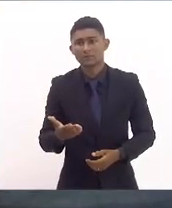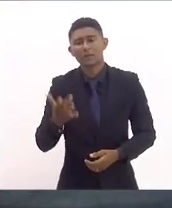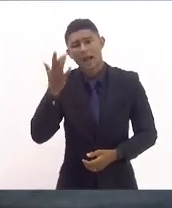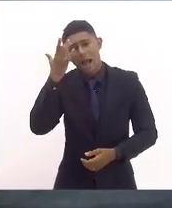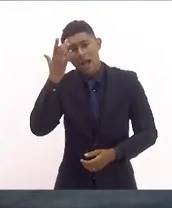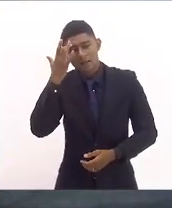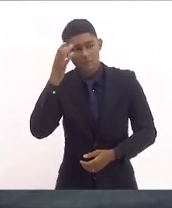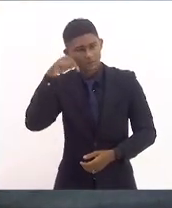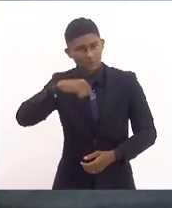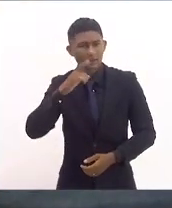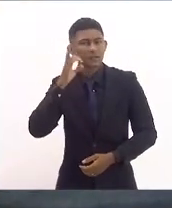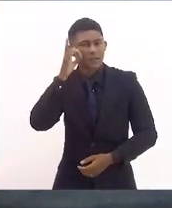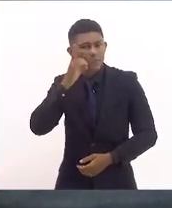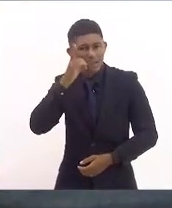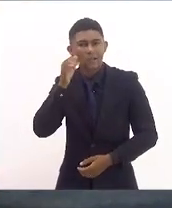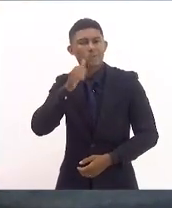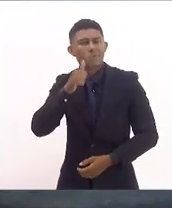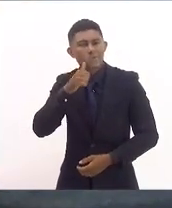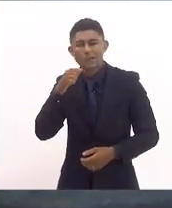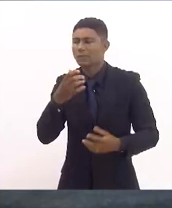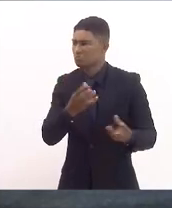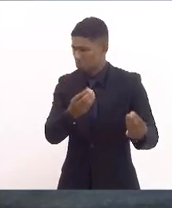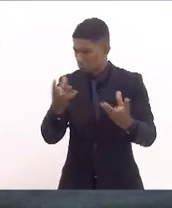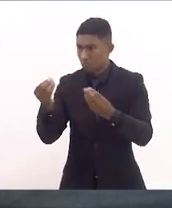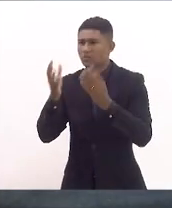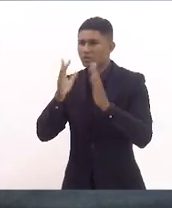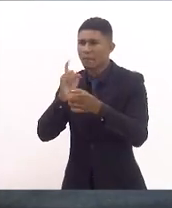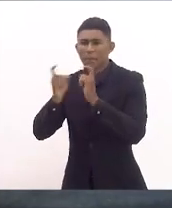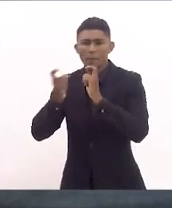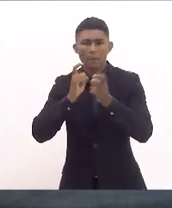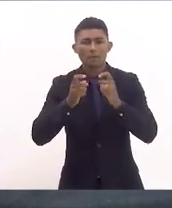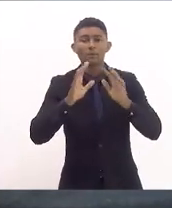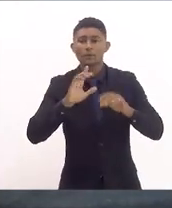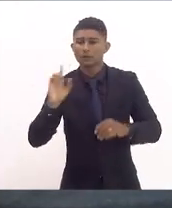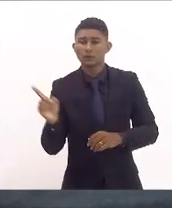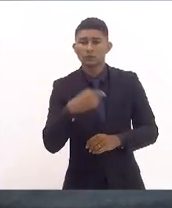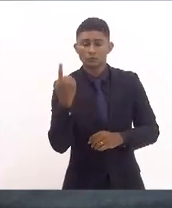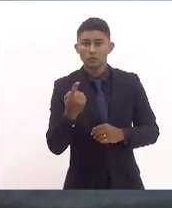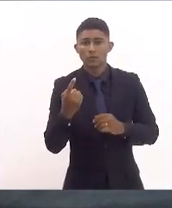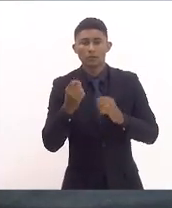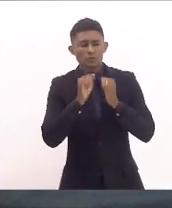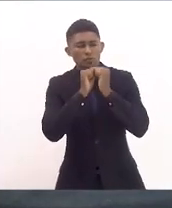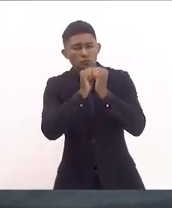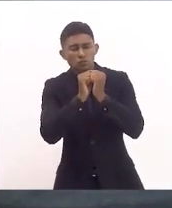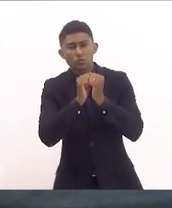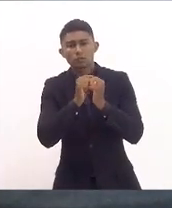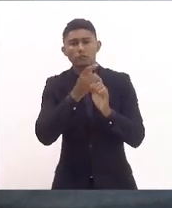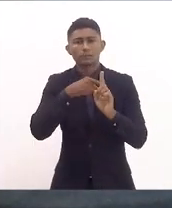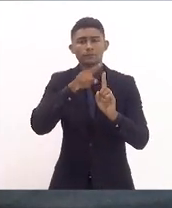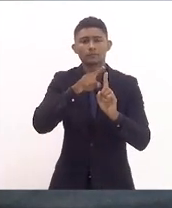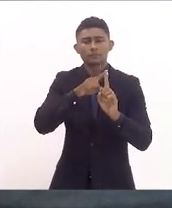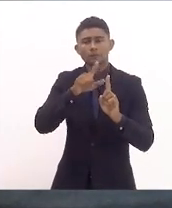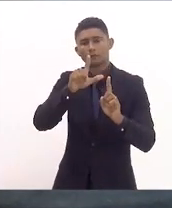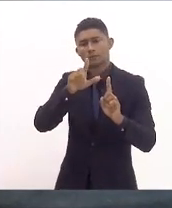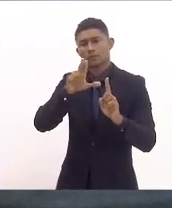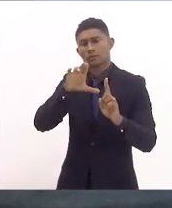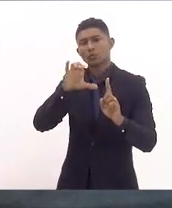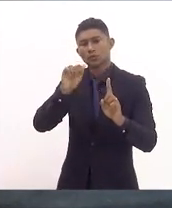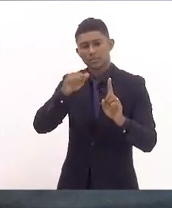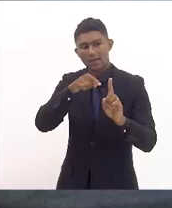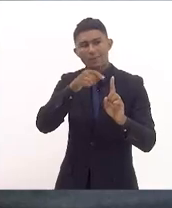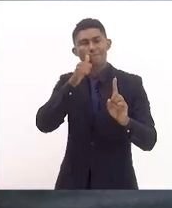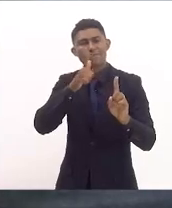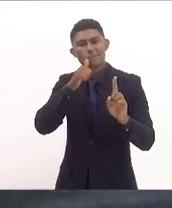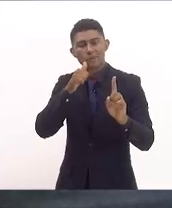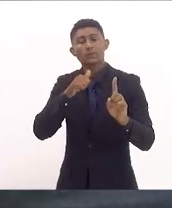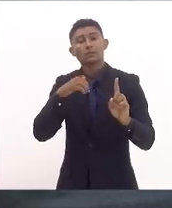diálogo com muitas deputados mas a gente foi fazendo Presidente essa sintonia muito fina com a luz E aí é lhe Amanso isso